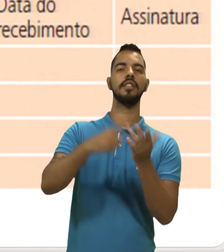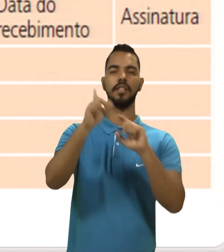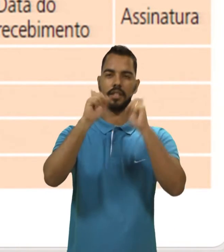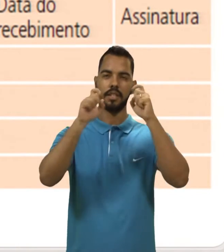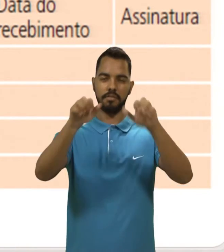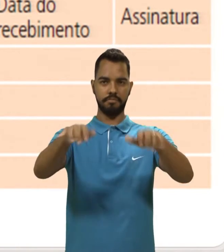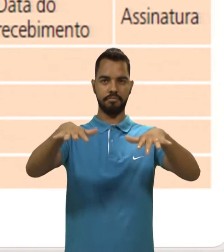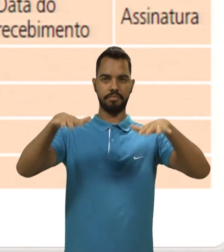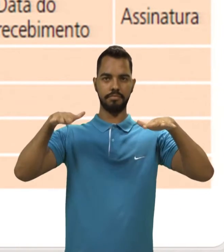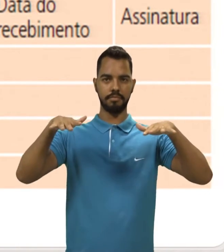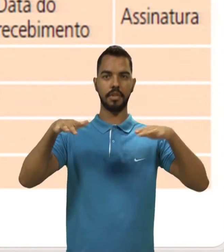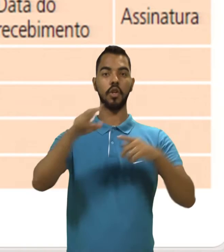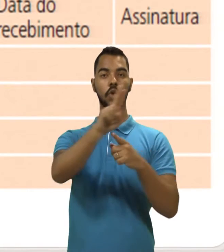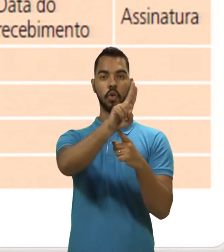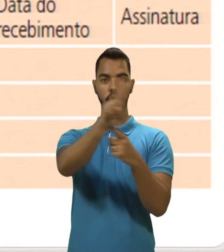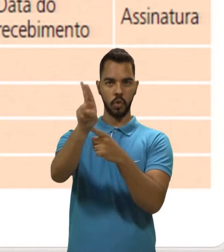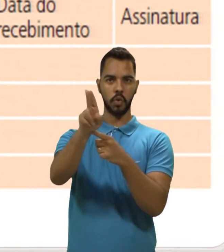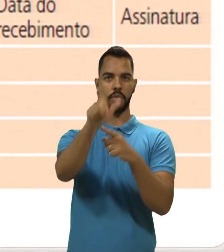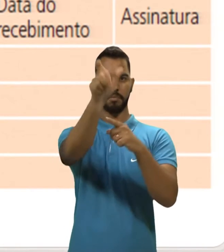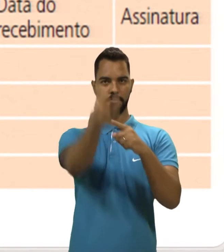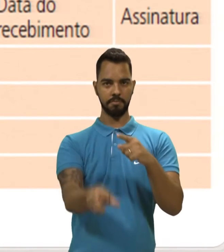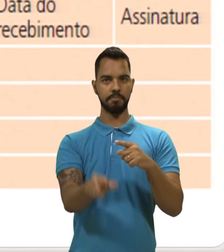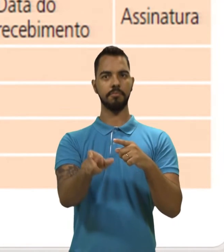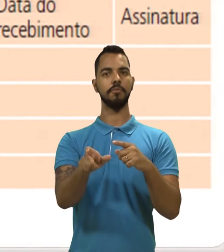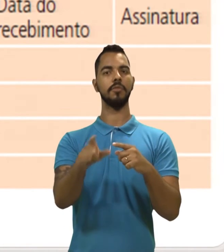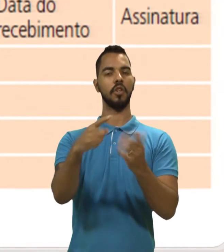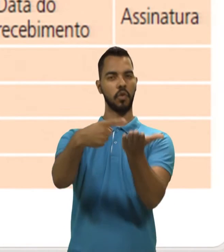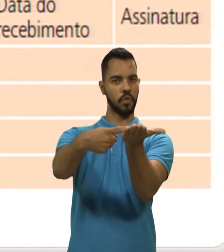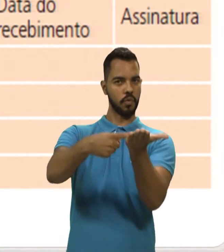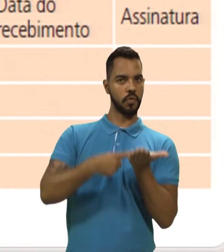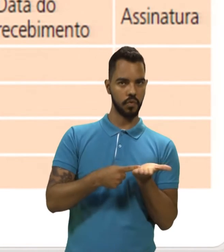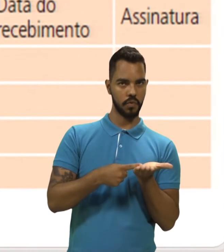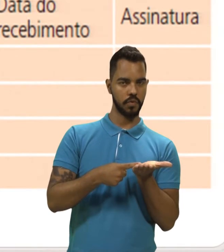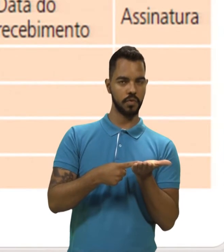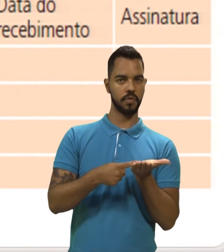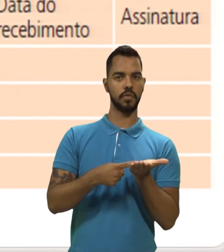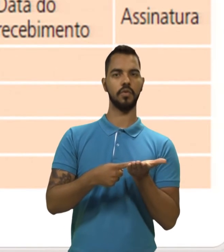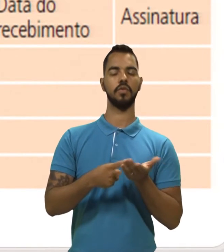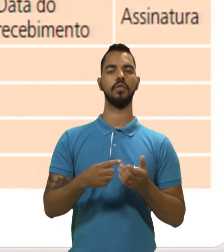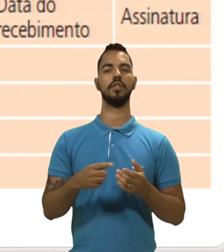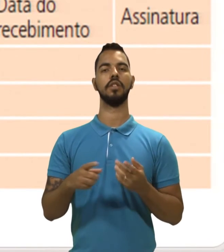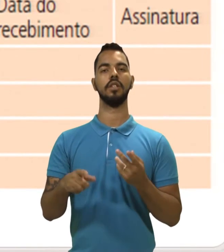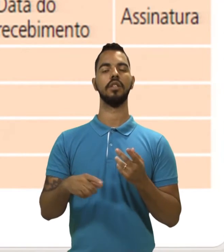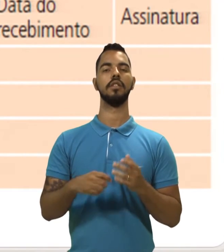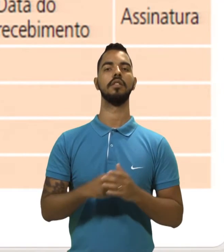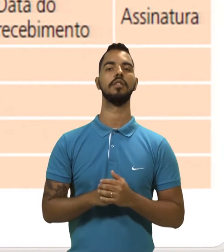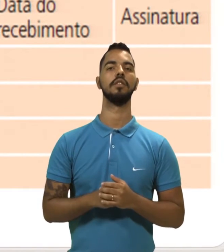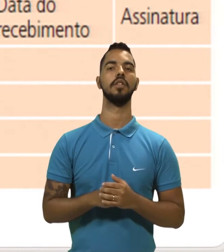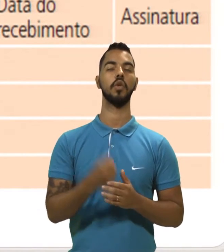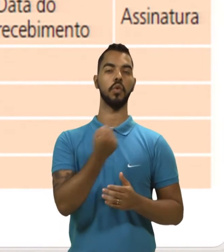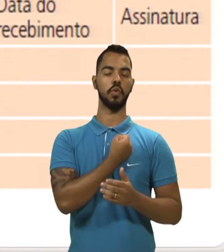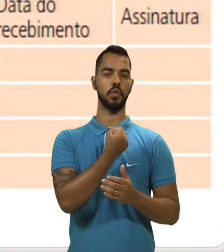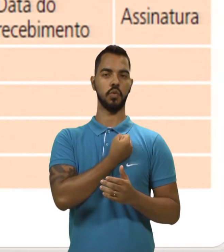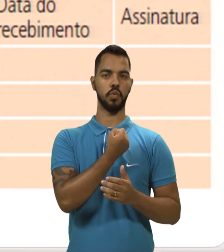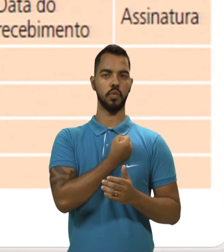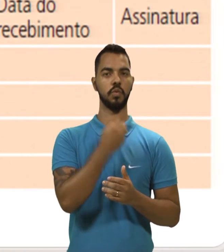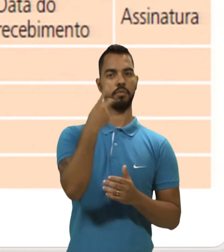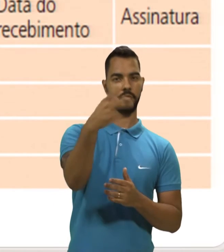do convocado, vocês estão vendo aí, o nome e identificação do convocado,